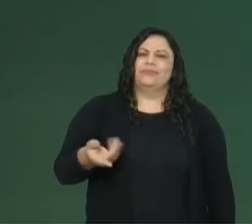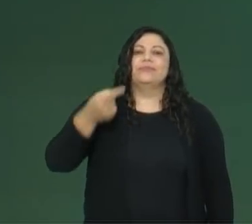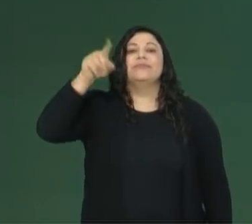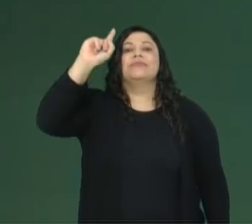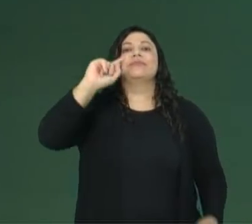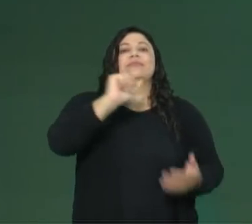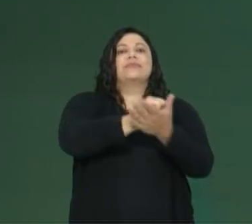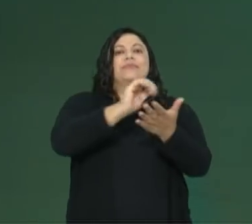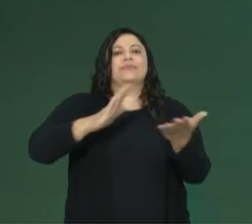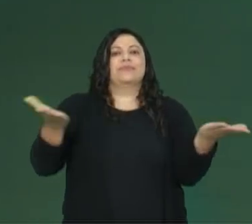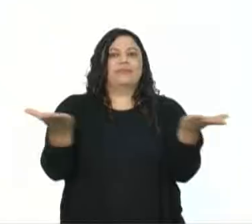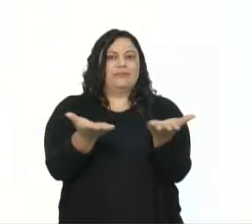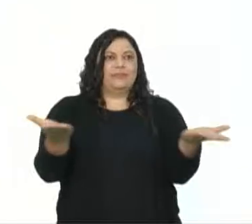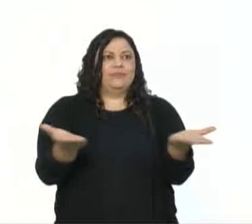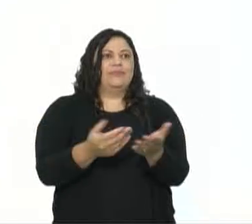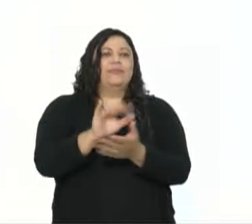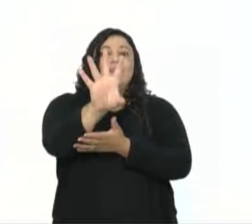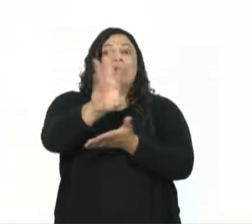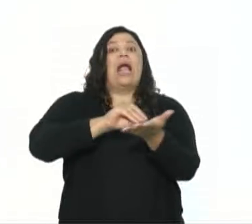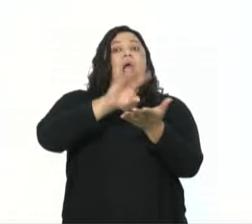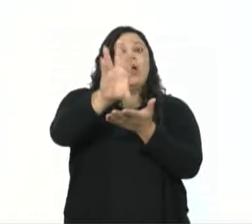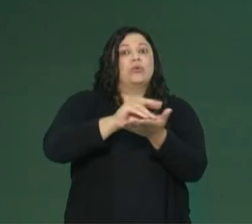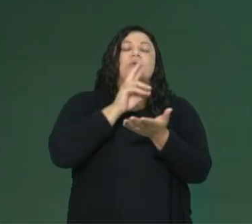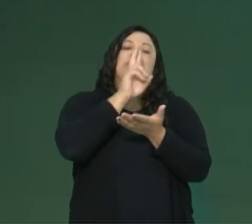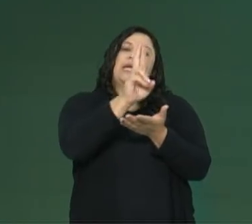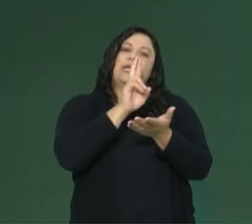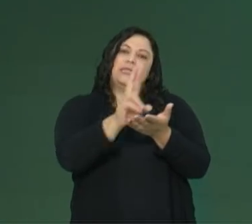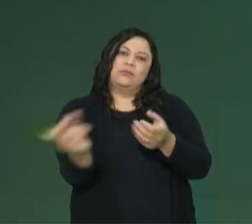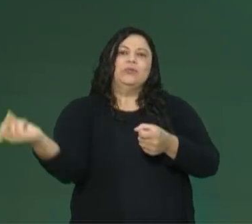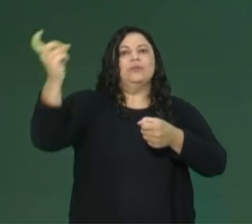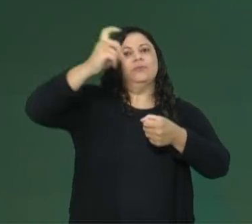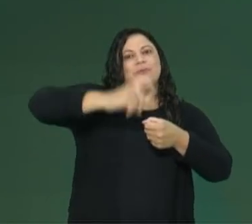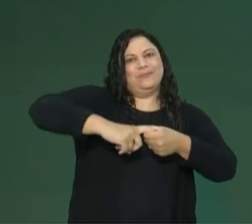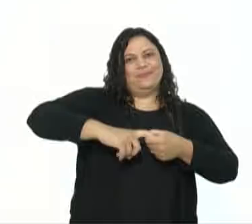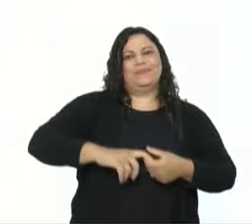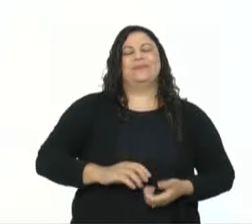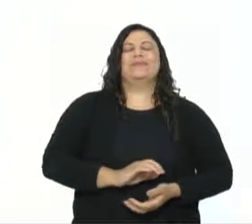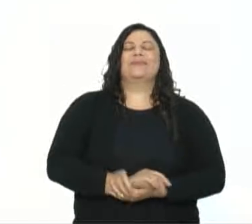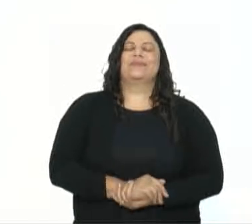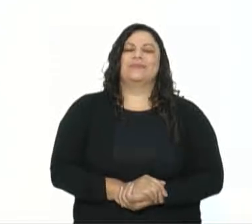exercício de hoje para vocês. Anotem, respondam e eu já retorno com a correção.